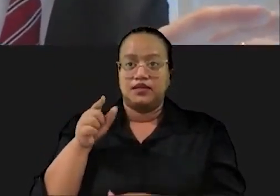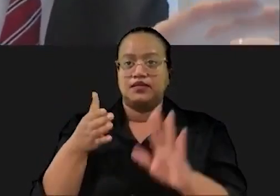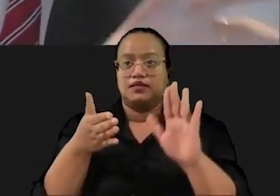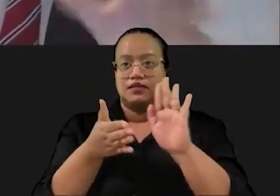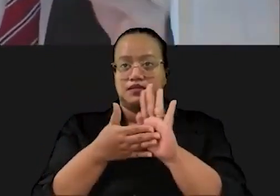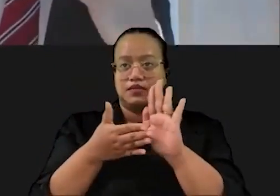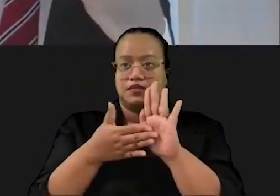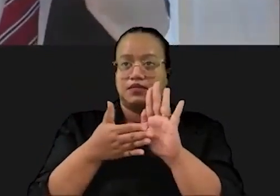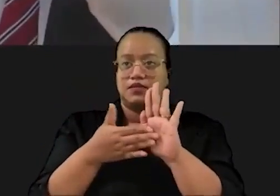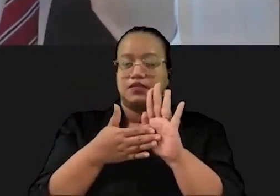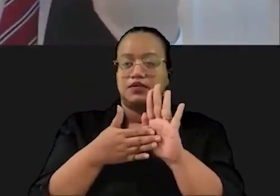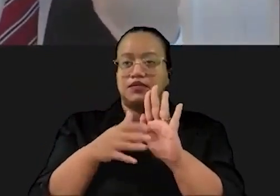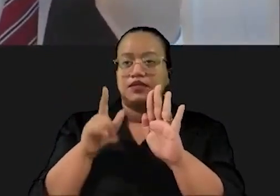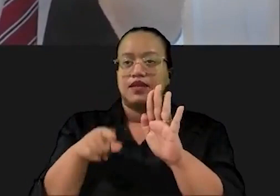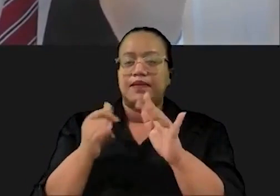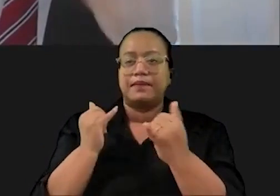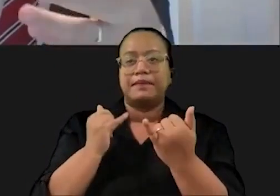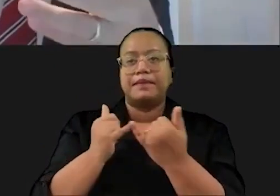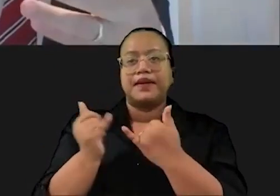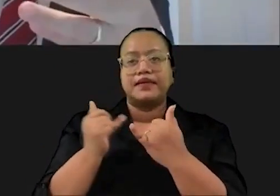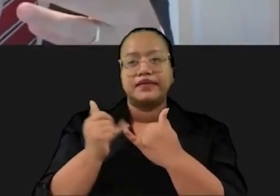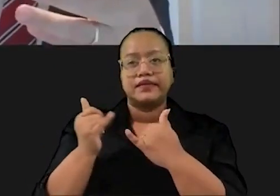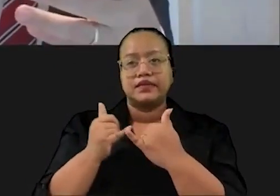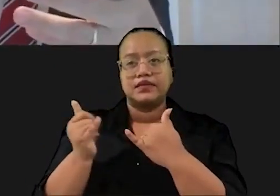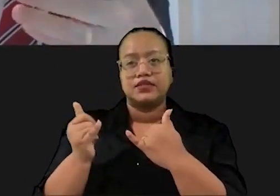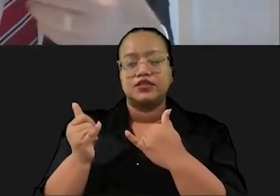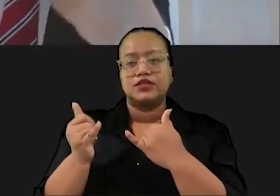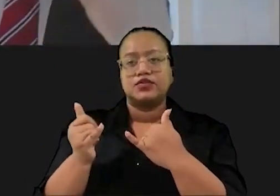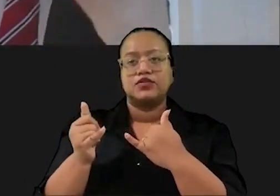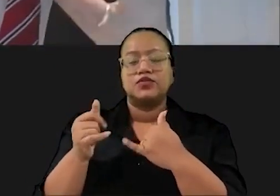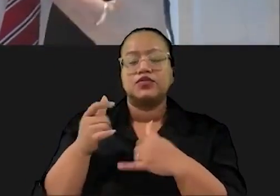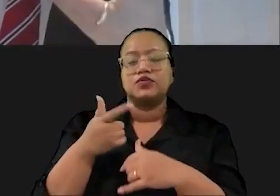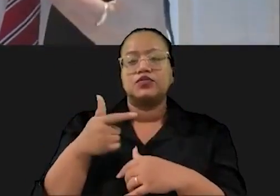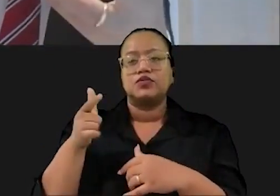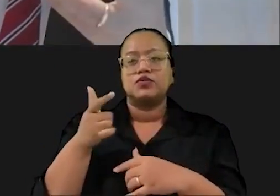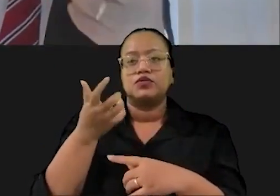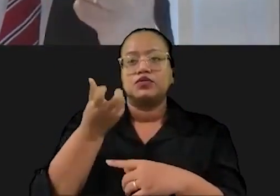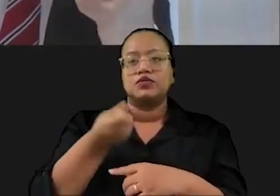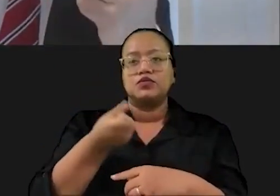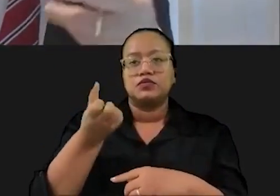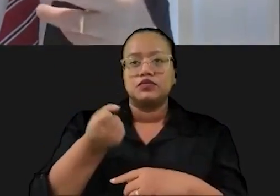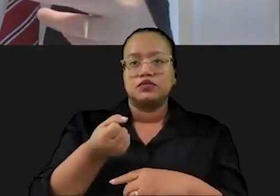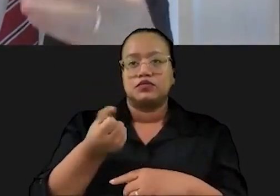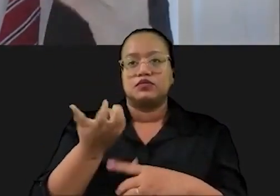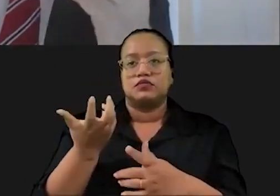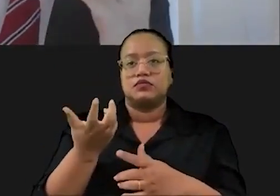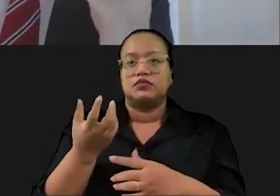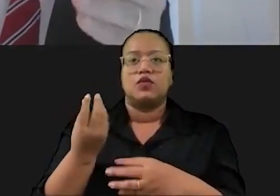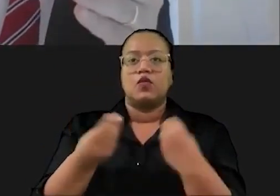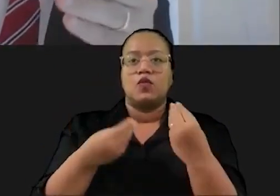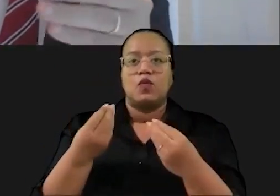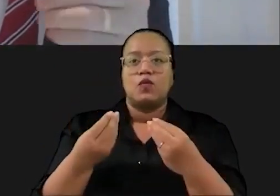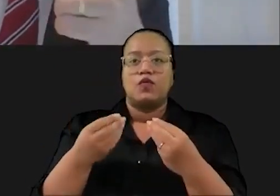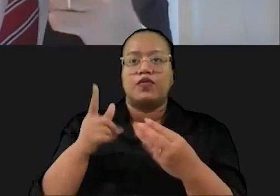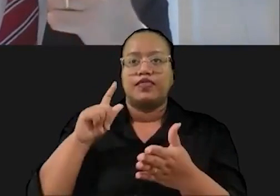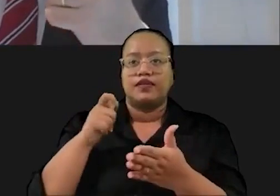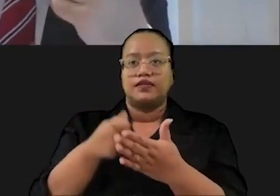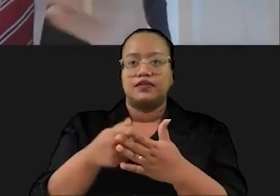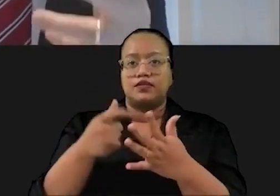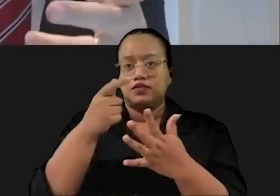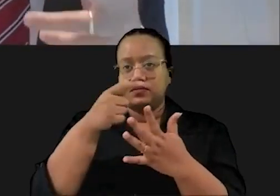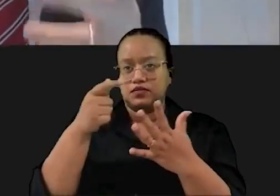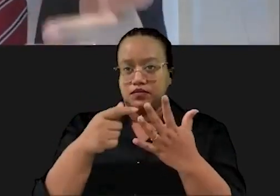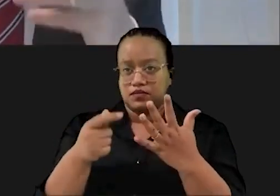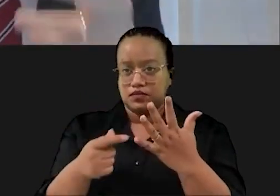pauta pensão. Então, ele definiu os critérios de elegibilidade, propôs que, né, todos os processos que atendam a esses